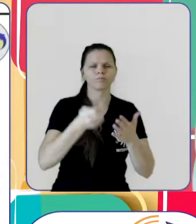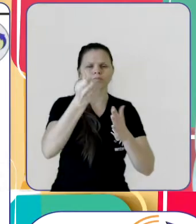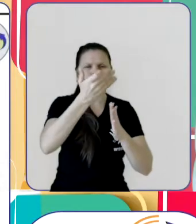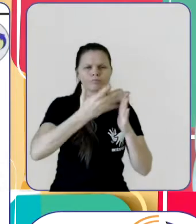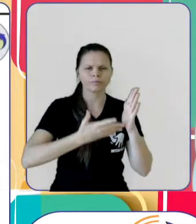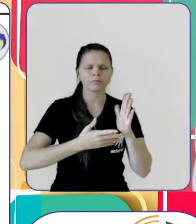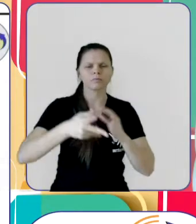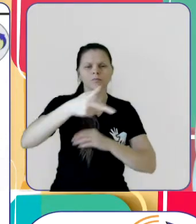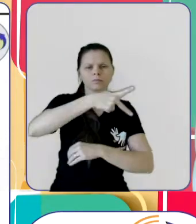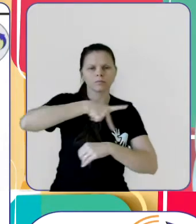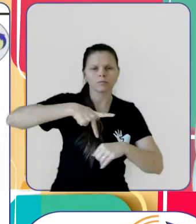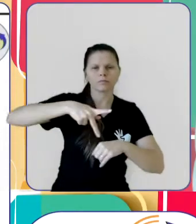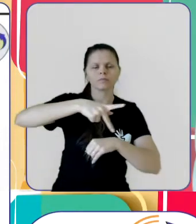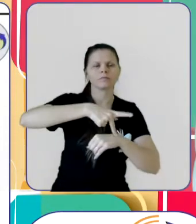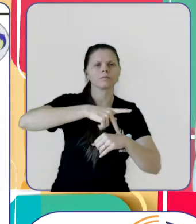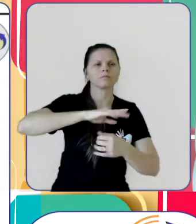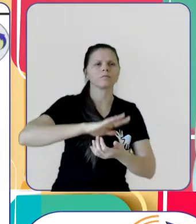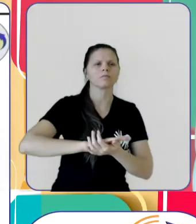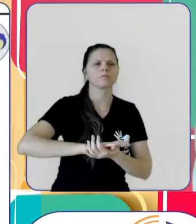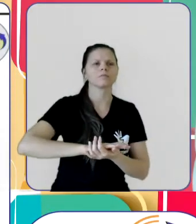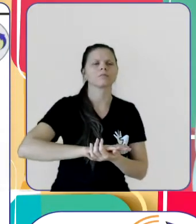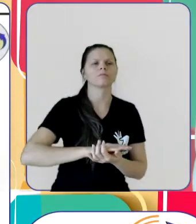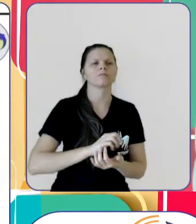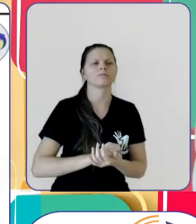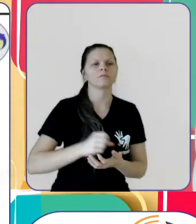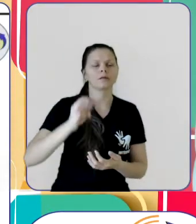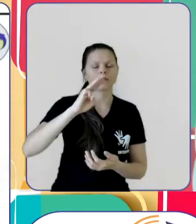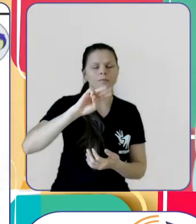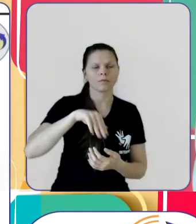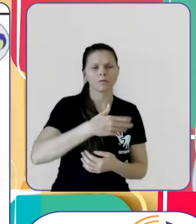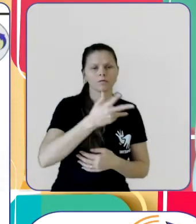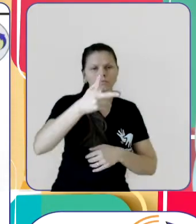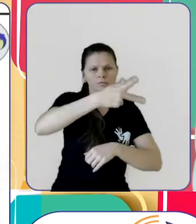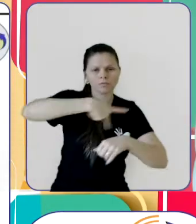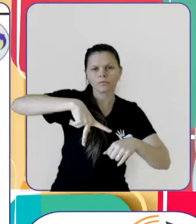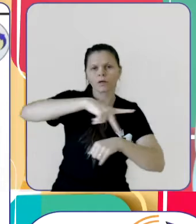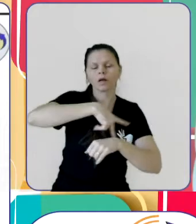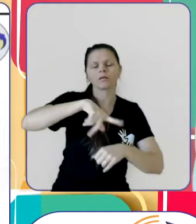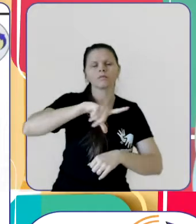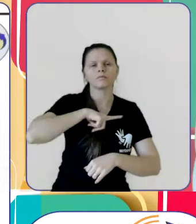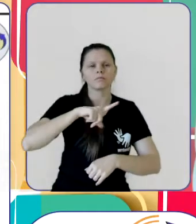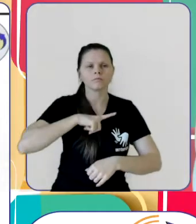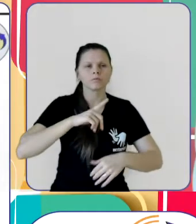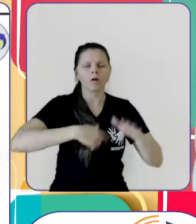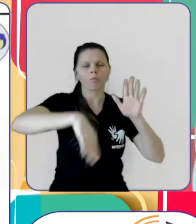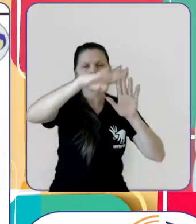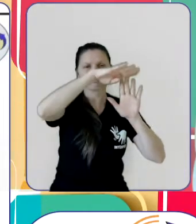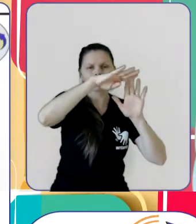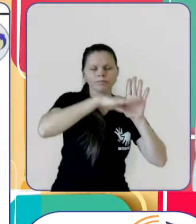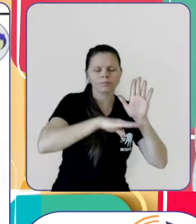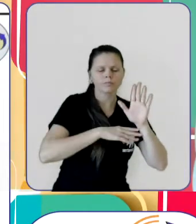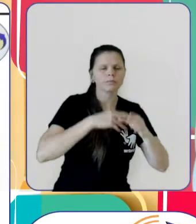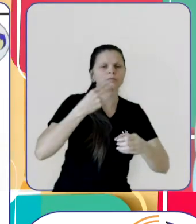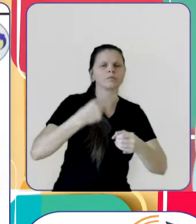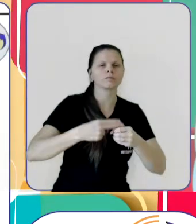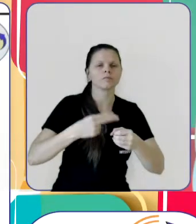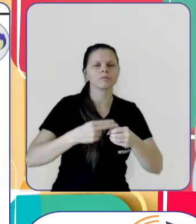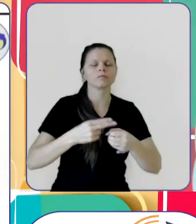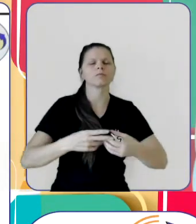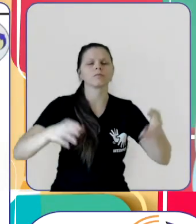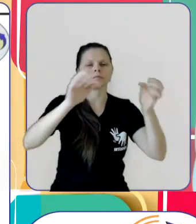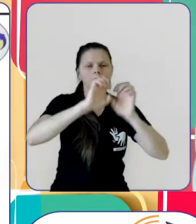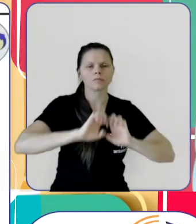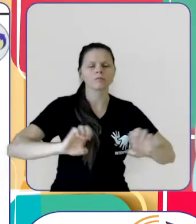país e na América Latina. Então, assim, os países que possuem, né, no seu município, muita estrutura,